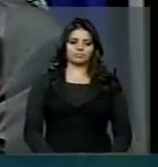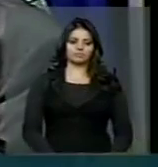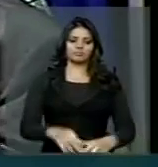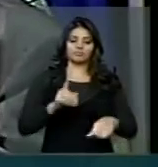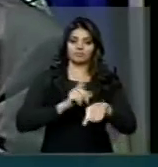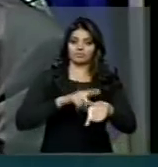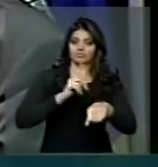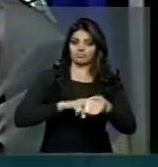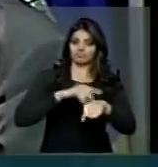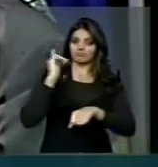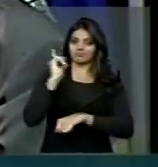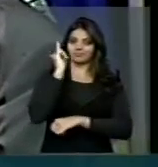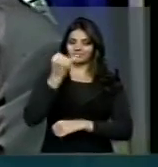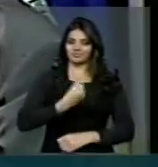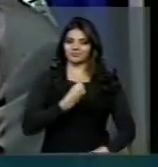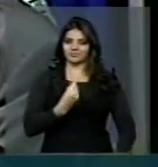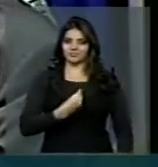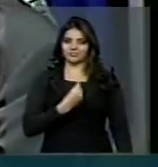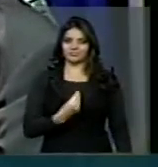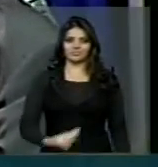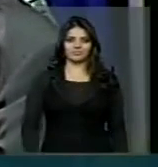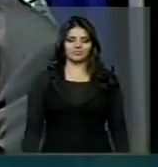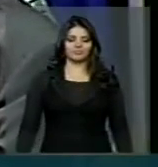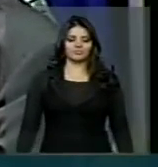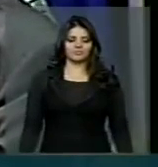momentos importantes da minha vida.